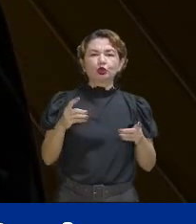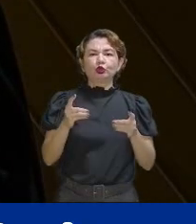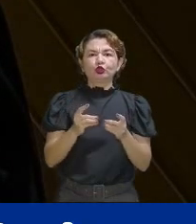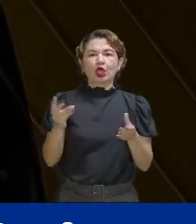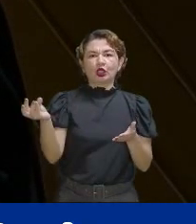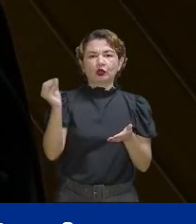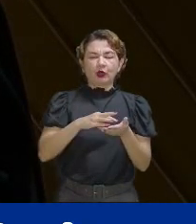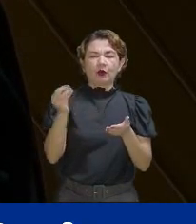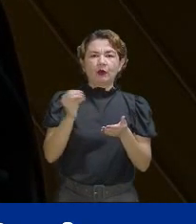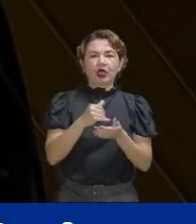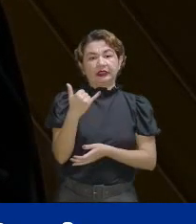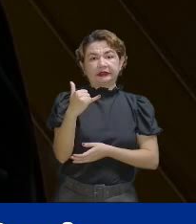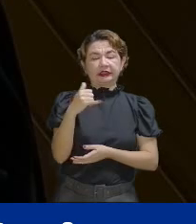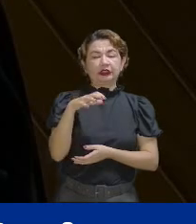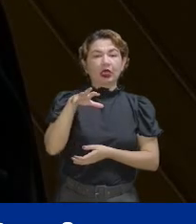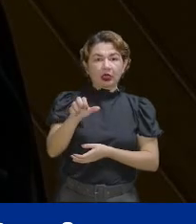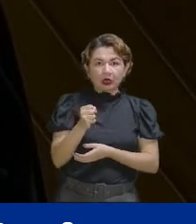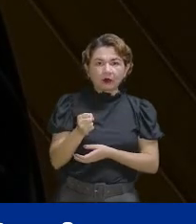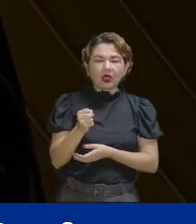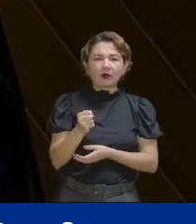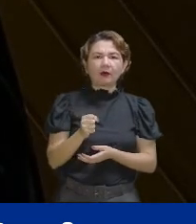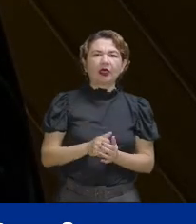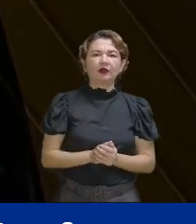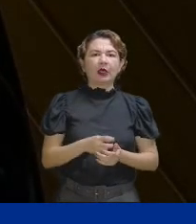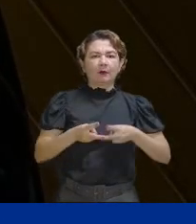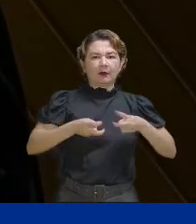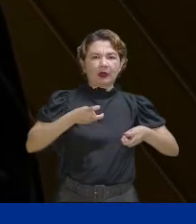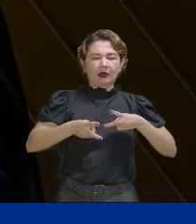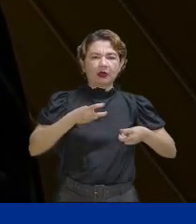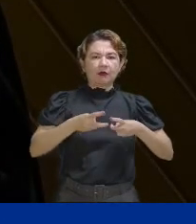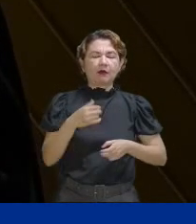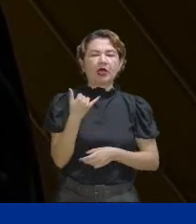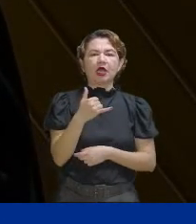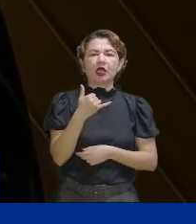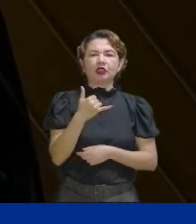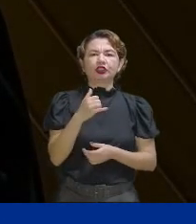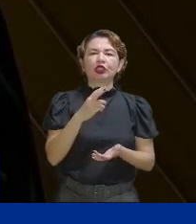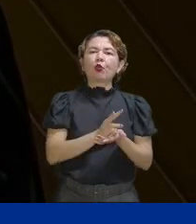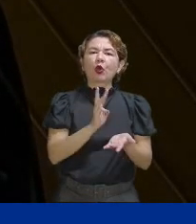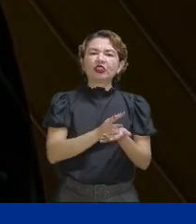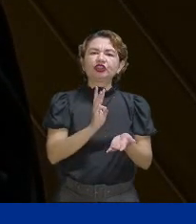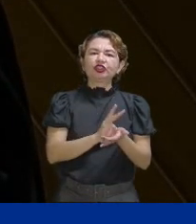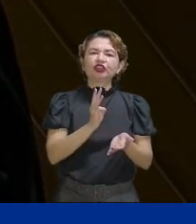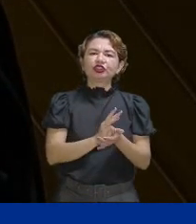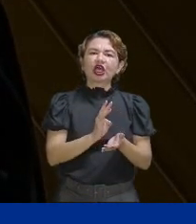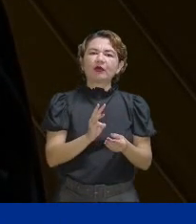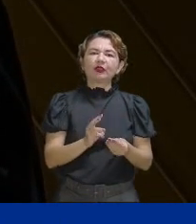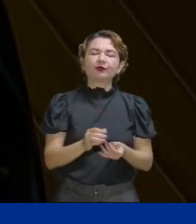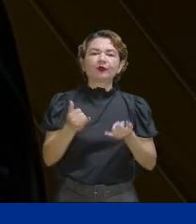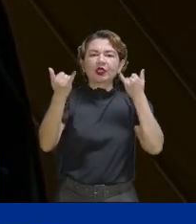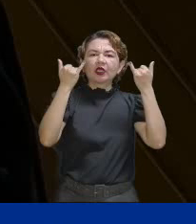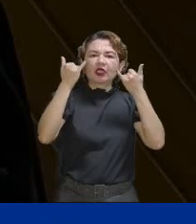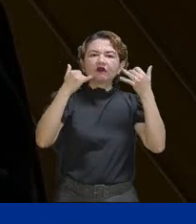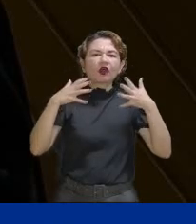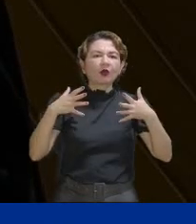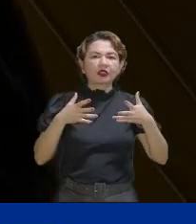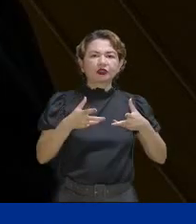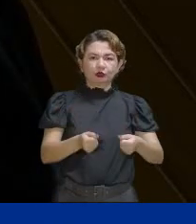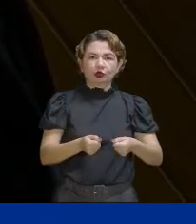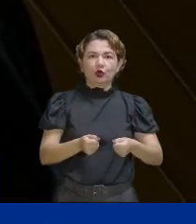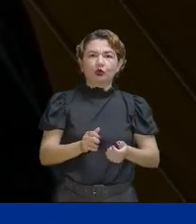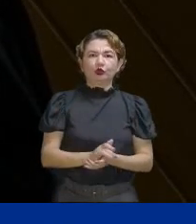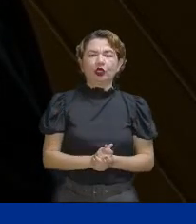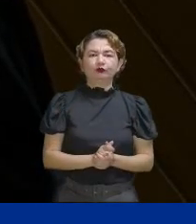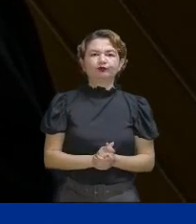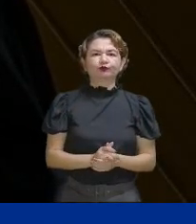da apreensão do aparelho celular mencionado. A análise, por sua vez, deteve-se no fato de que há inconsistências